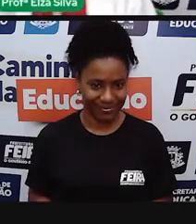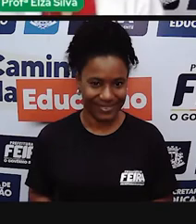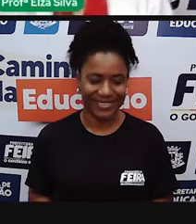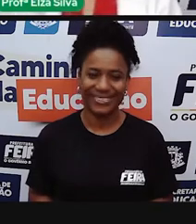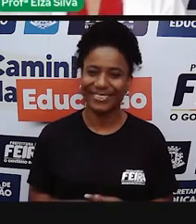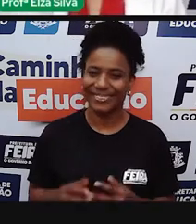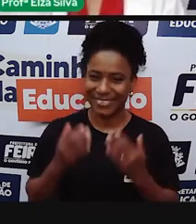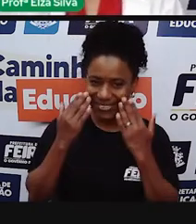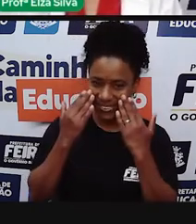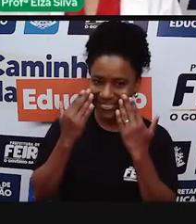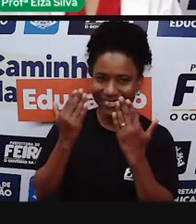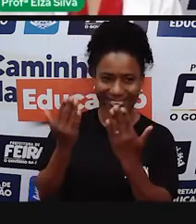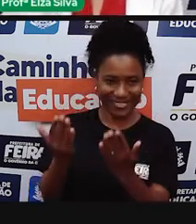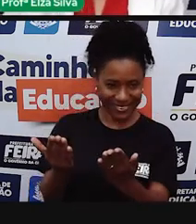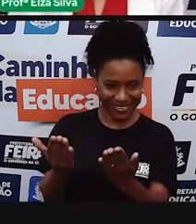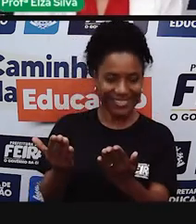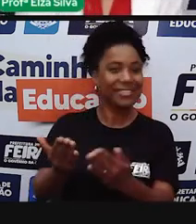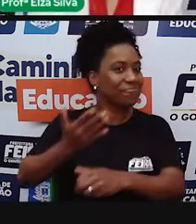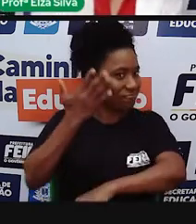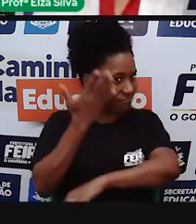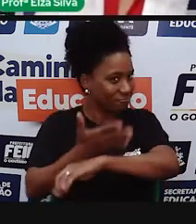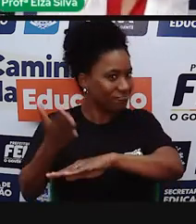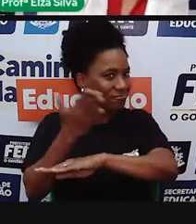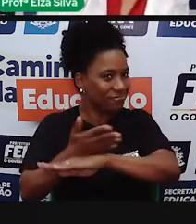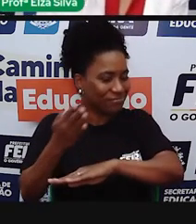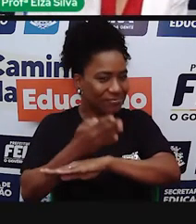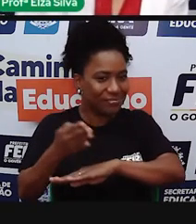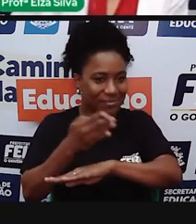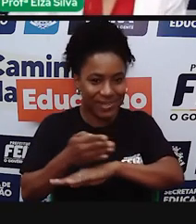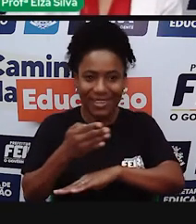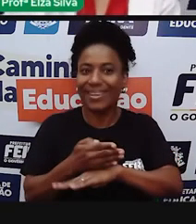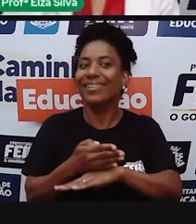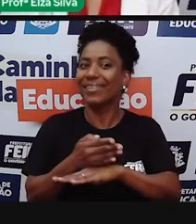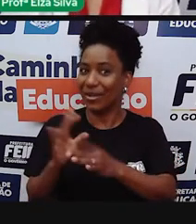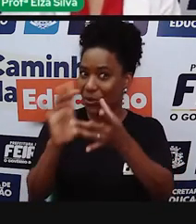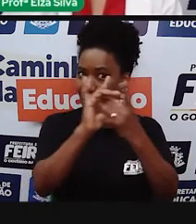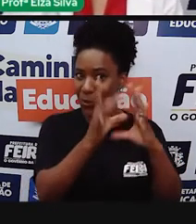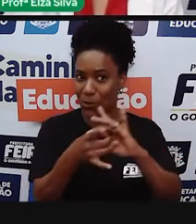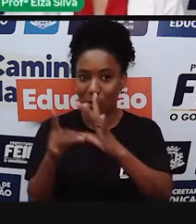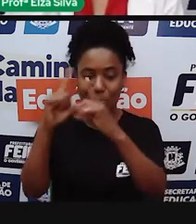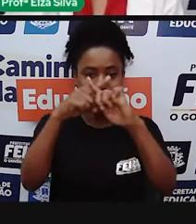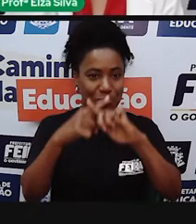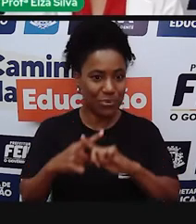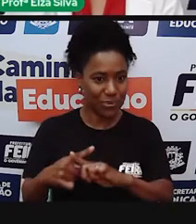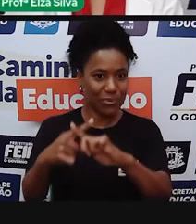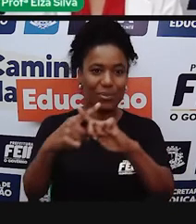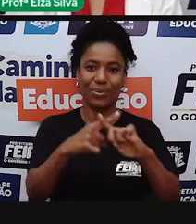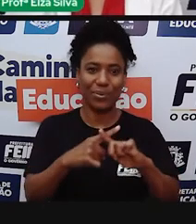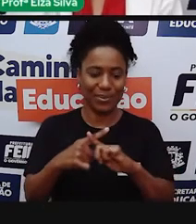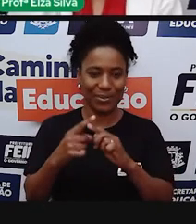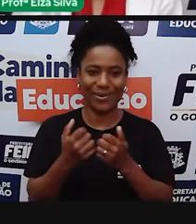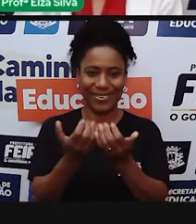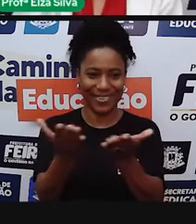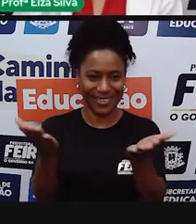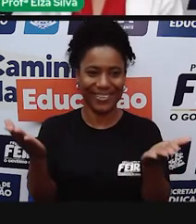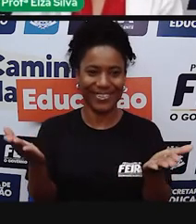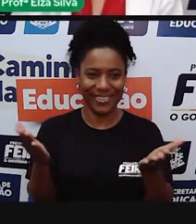Ready! Preparem-se! Os Jogos Olímpicos vêm aí. Ok? So,